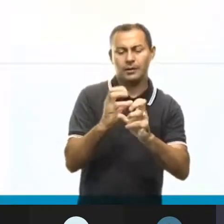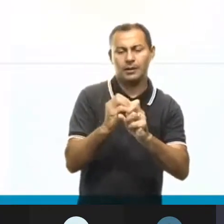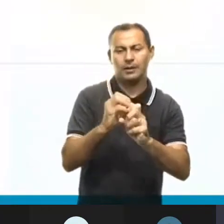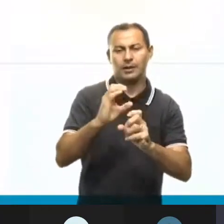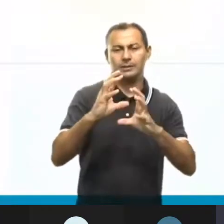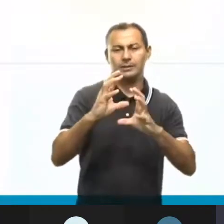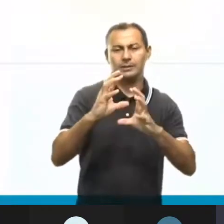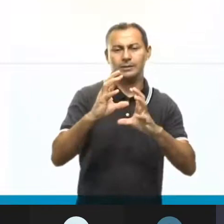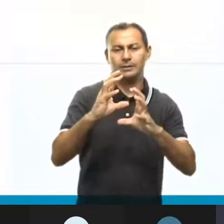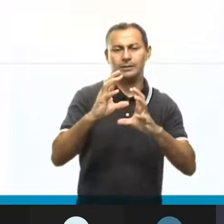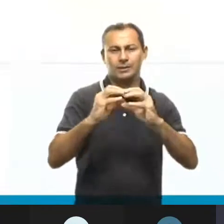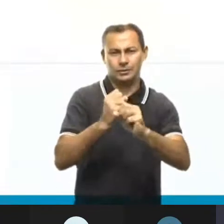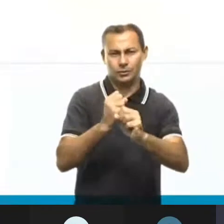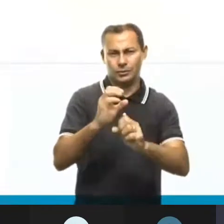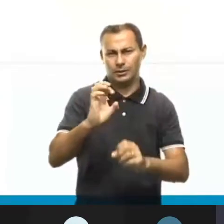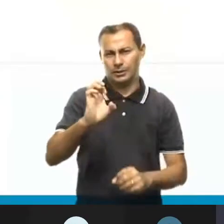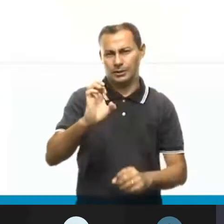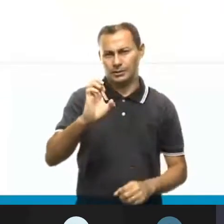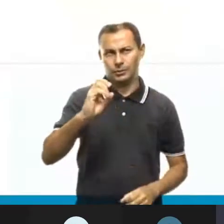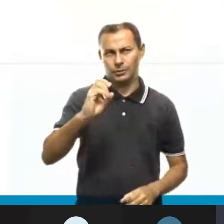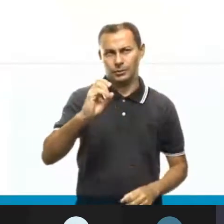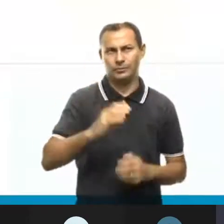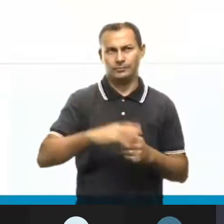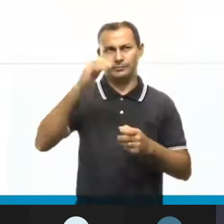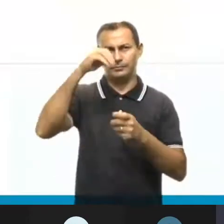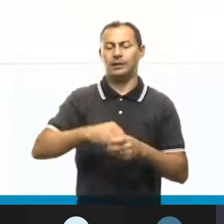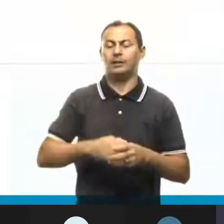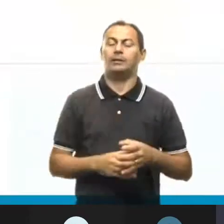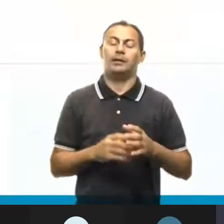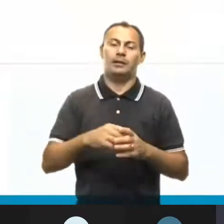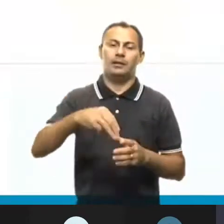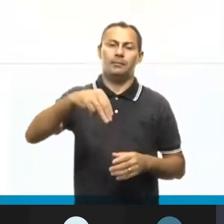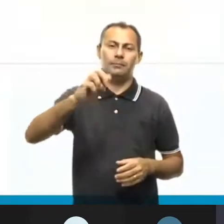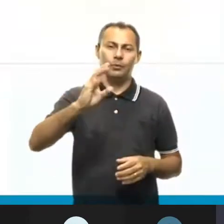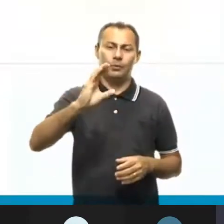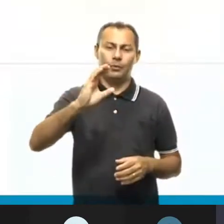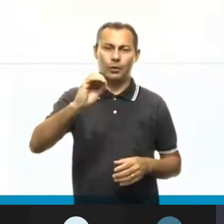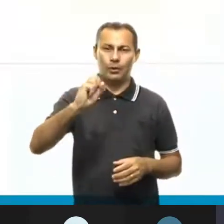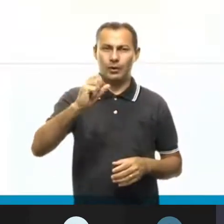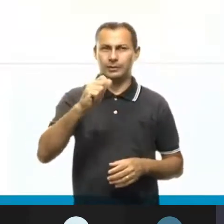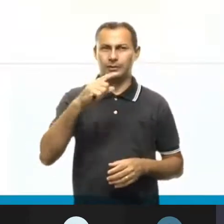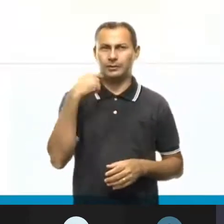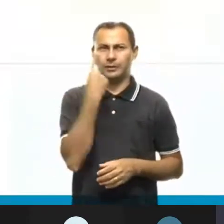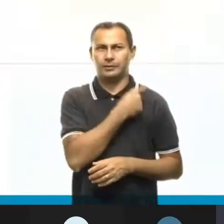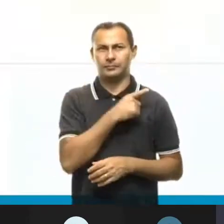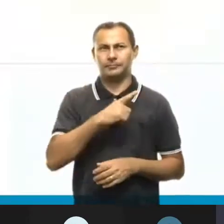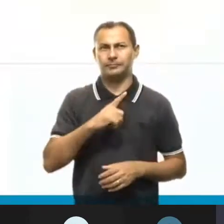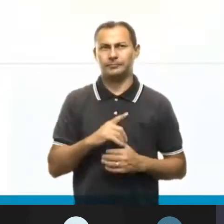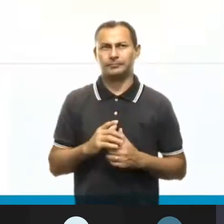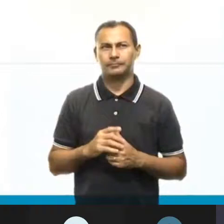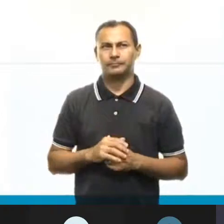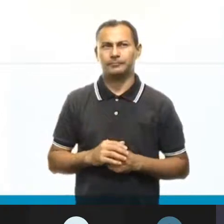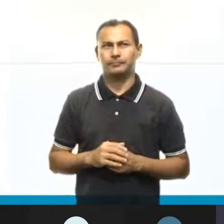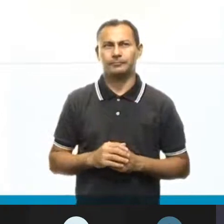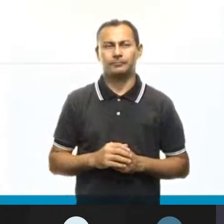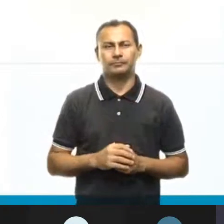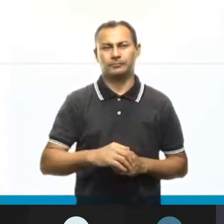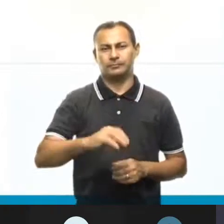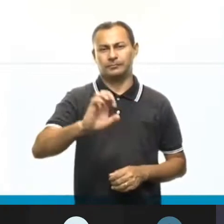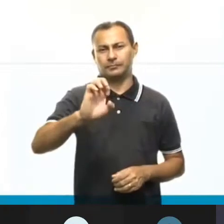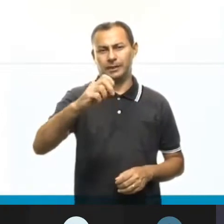mais interna aqui, faz parte da mucosa, né? E nós temos aqui